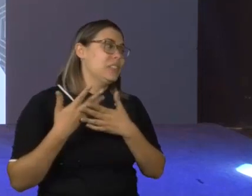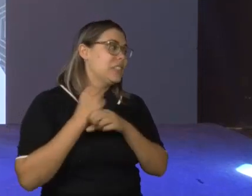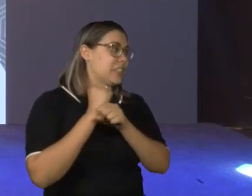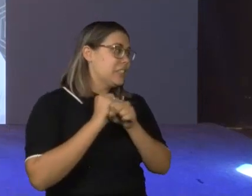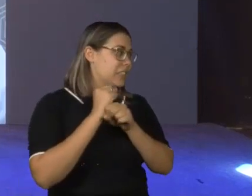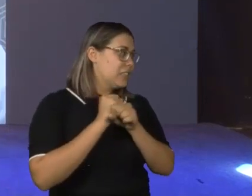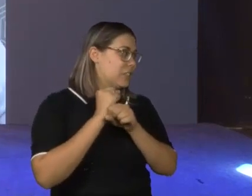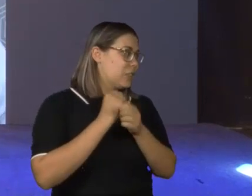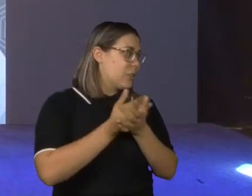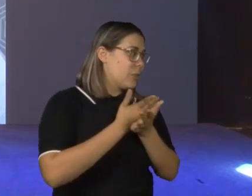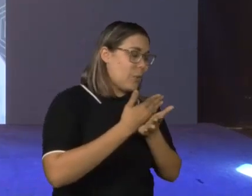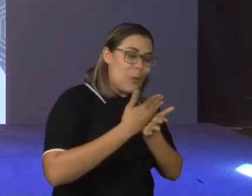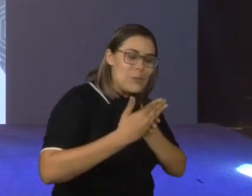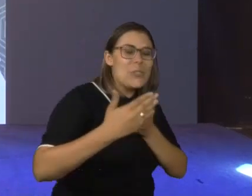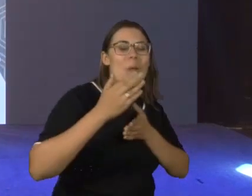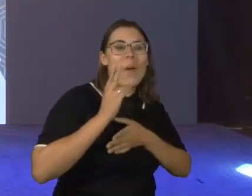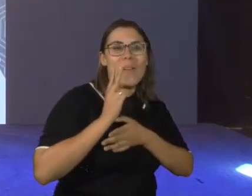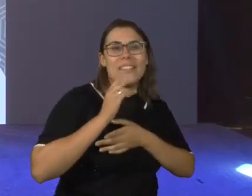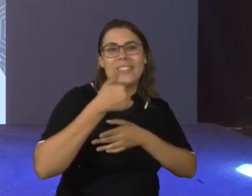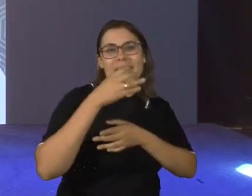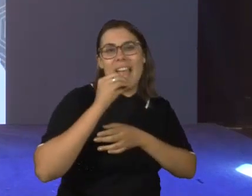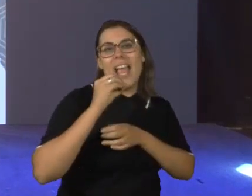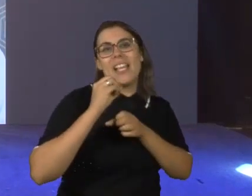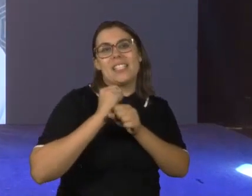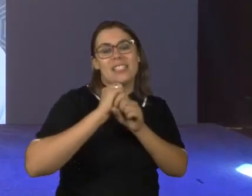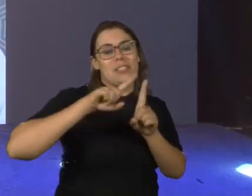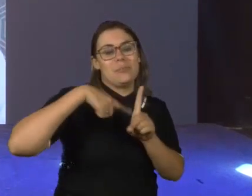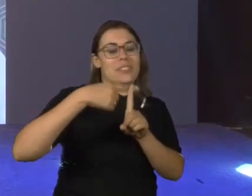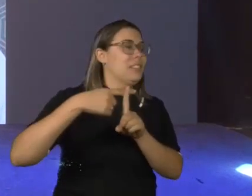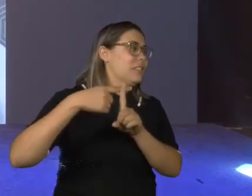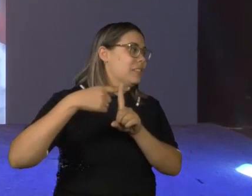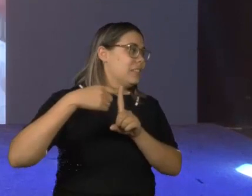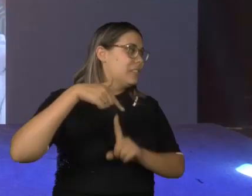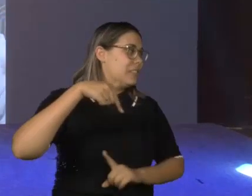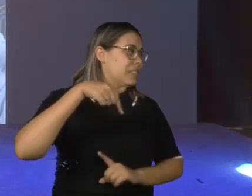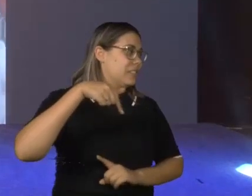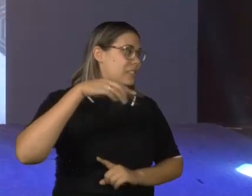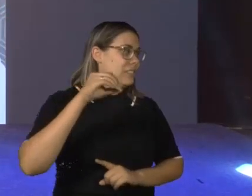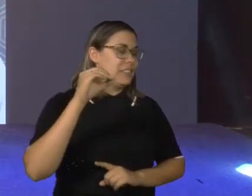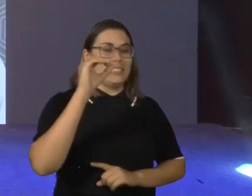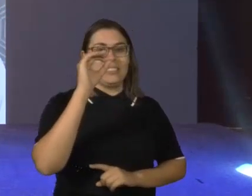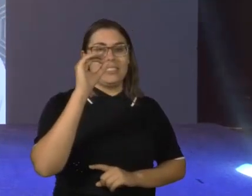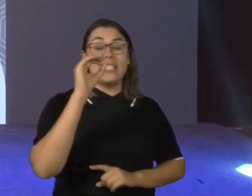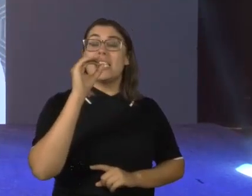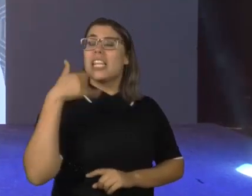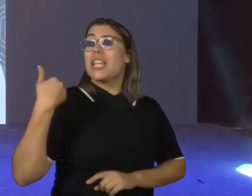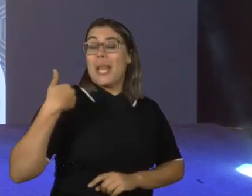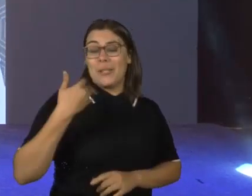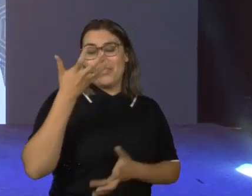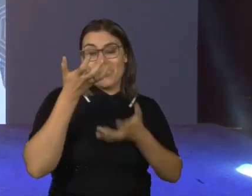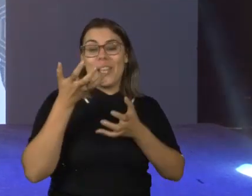mais 10, 10, 20, 30 anos aí. Até 70 anos, como eu já promoção no livro. Amém. Mas, Vini,